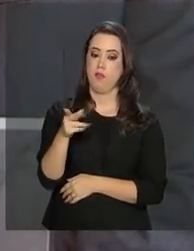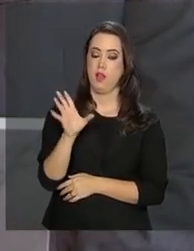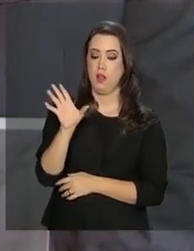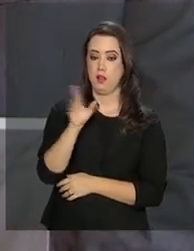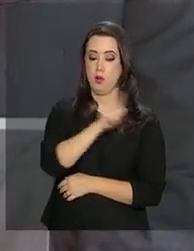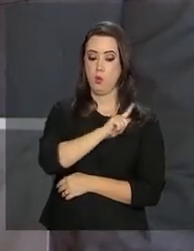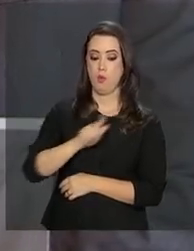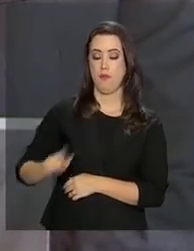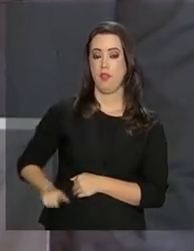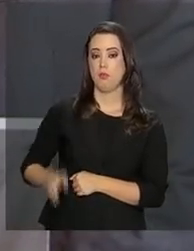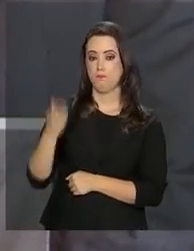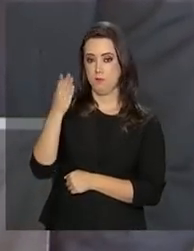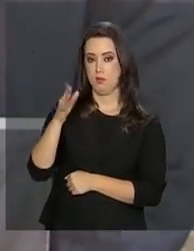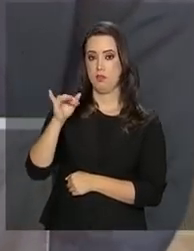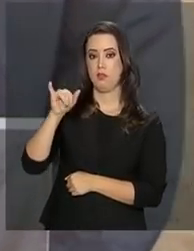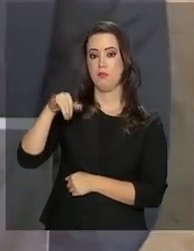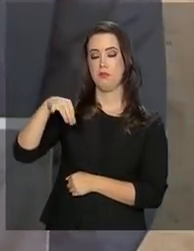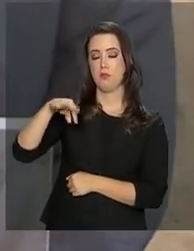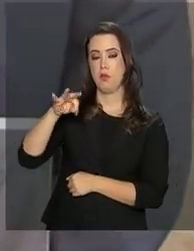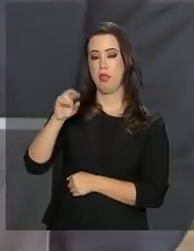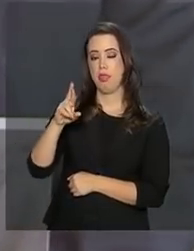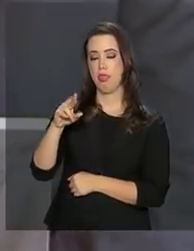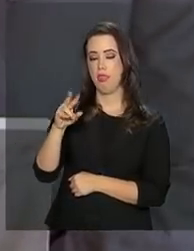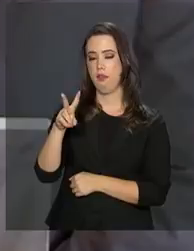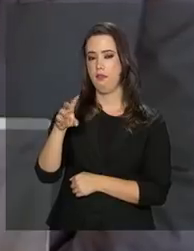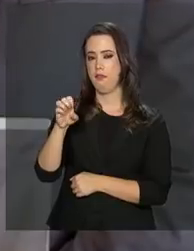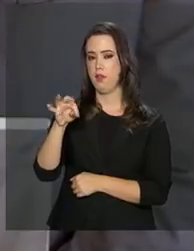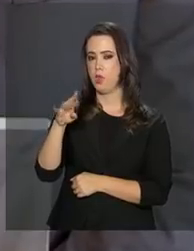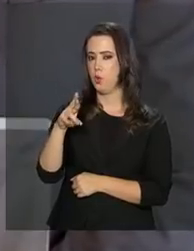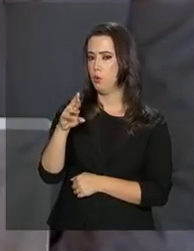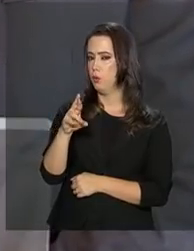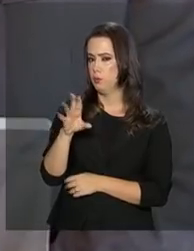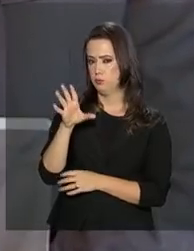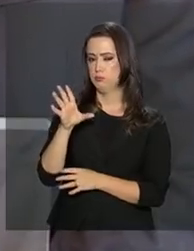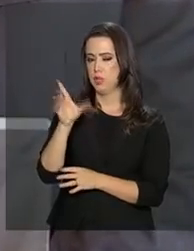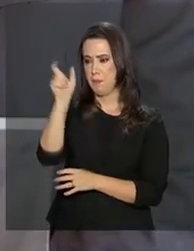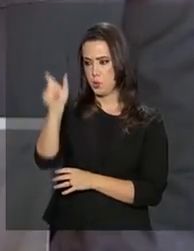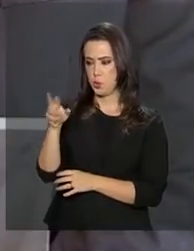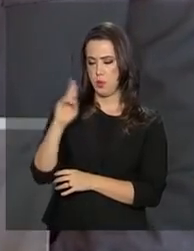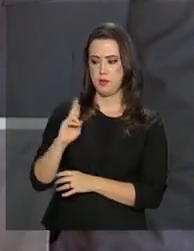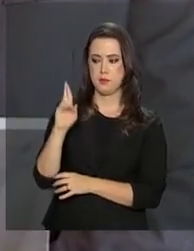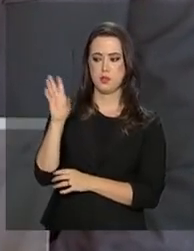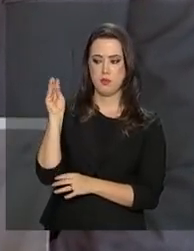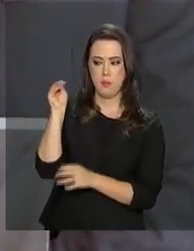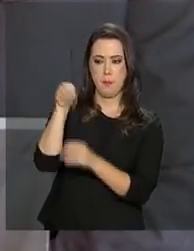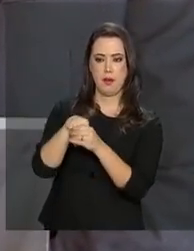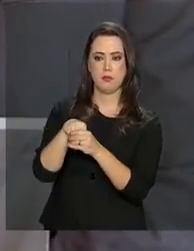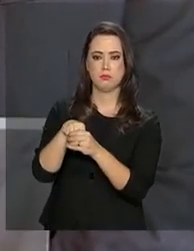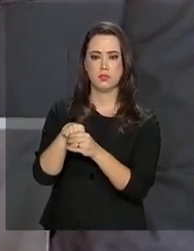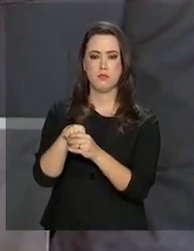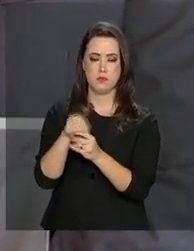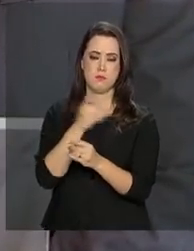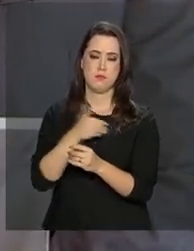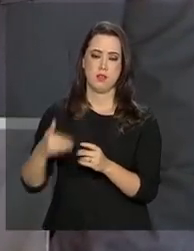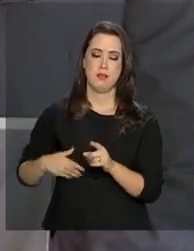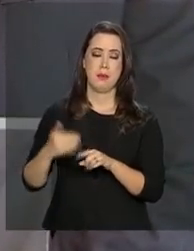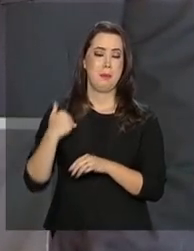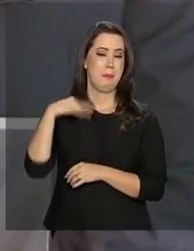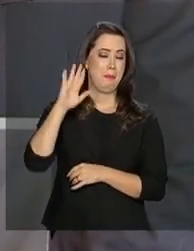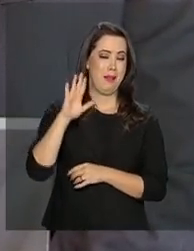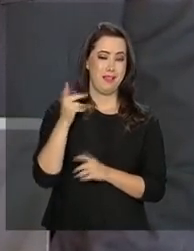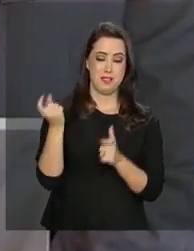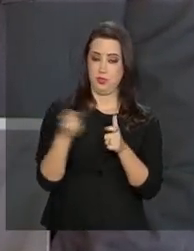antônio denário que também ao governador eleito mas as dívidas do estado são pelo menos dez vezes